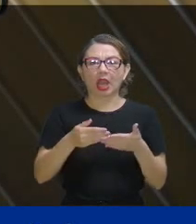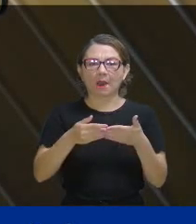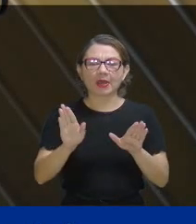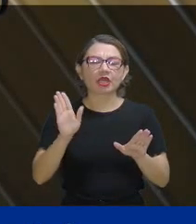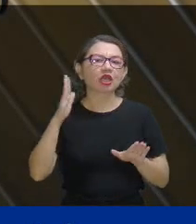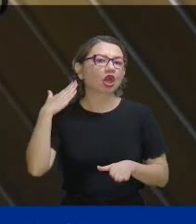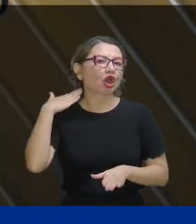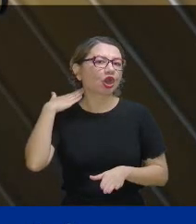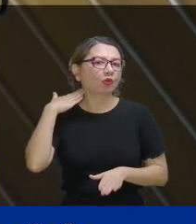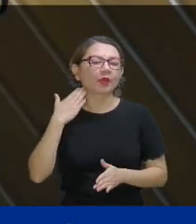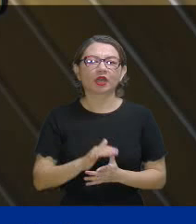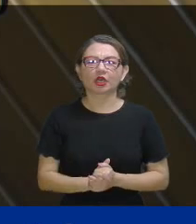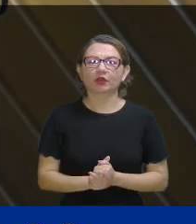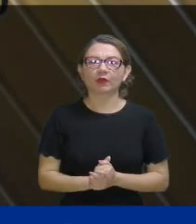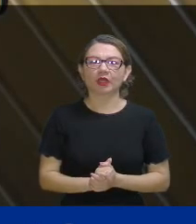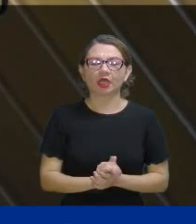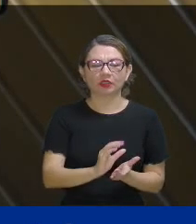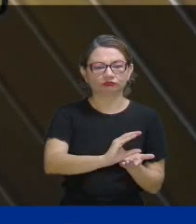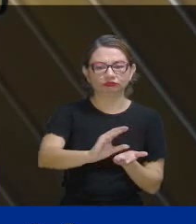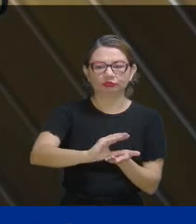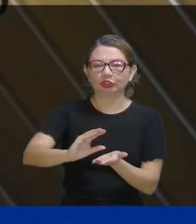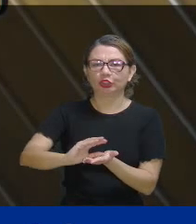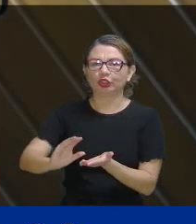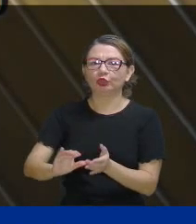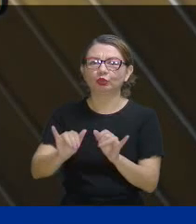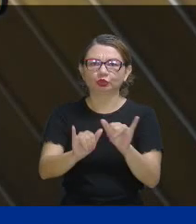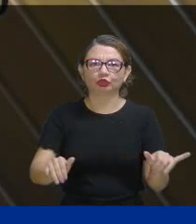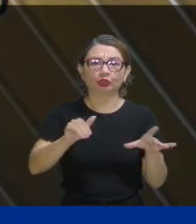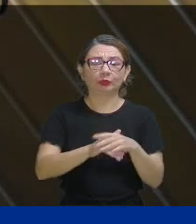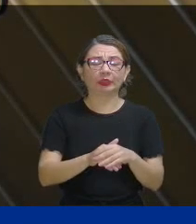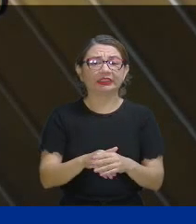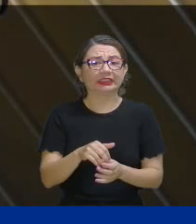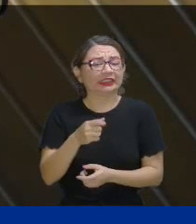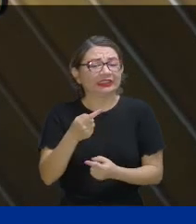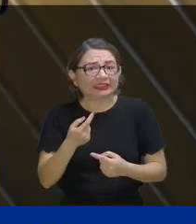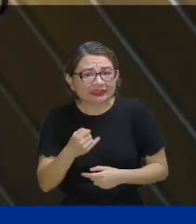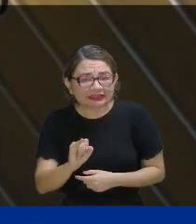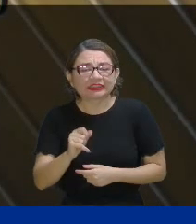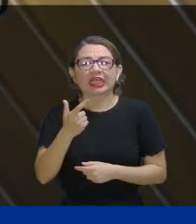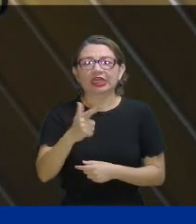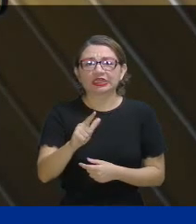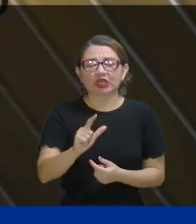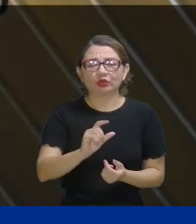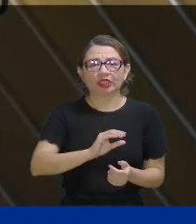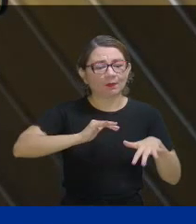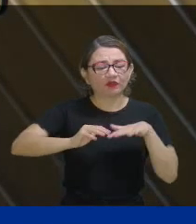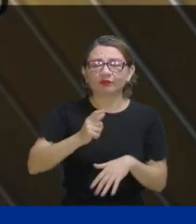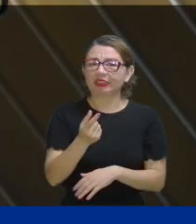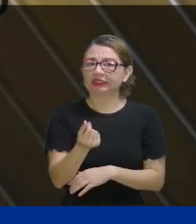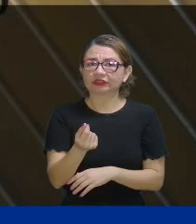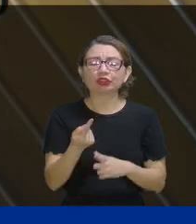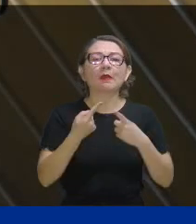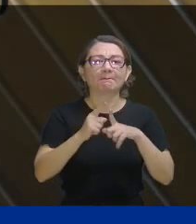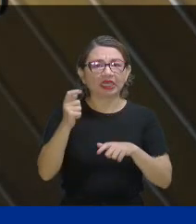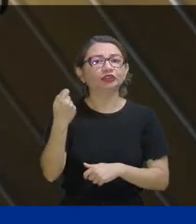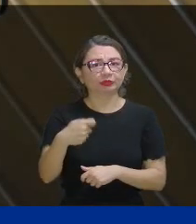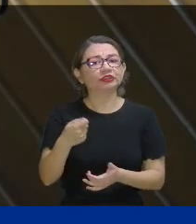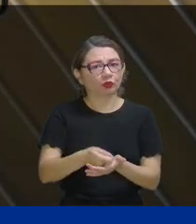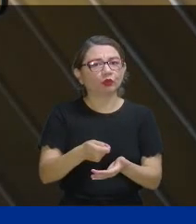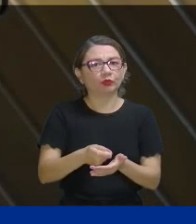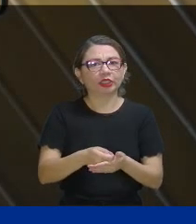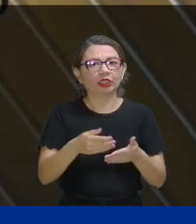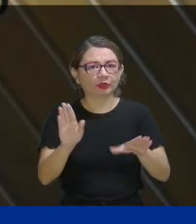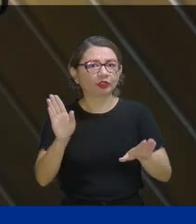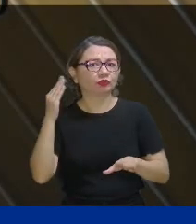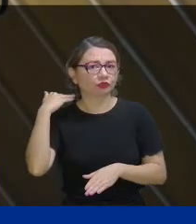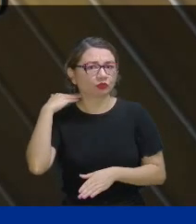conta bancária específica para doações de campanha, ainda que não haja arrecadação ou movimentação de recursos financeiros.